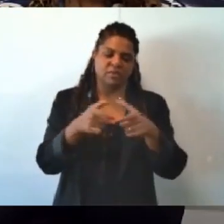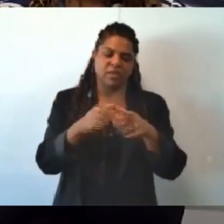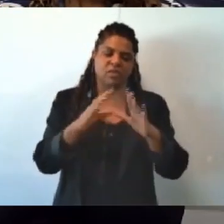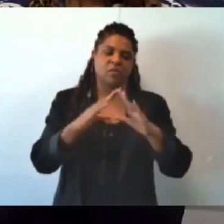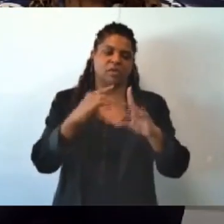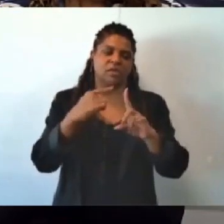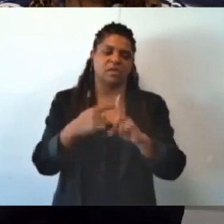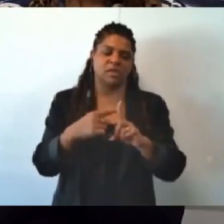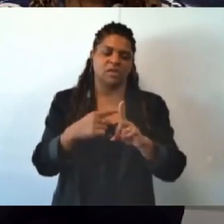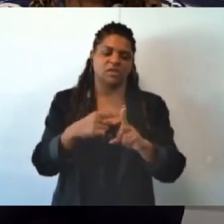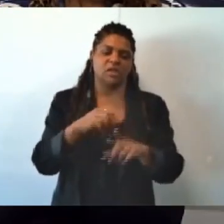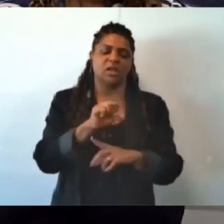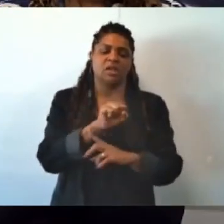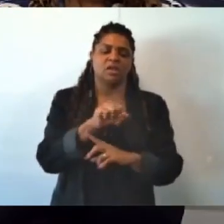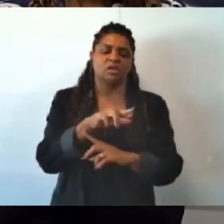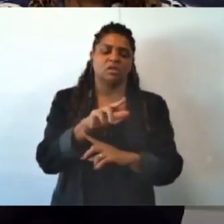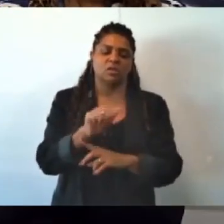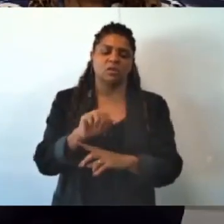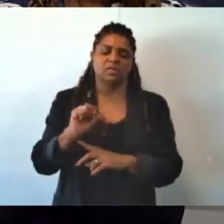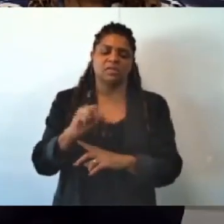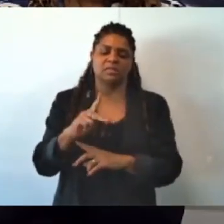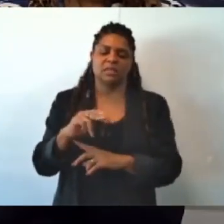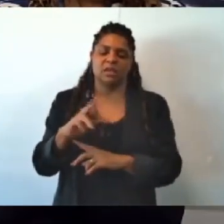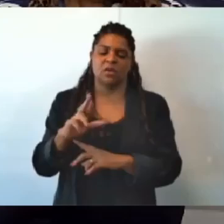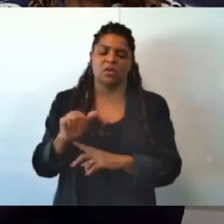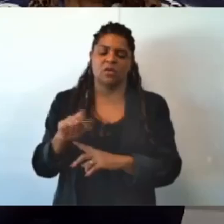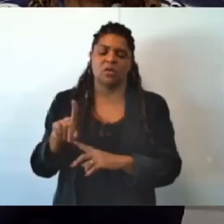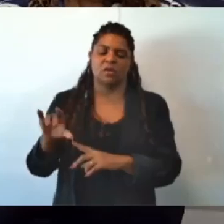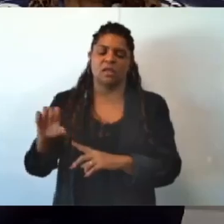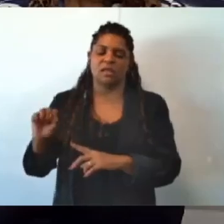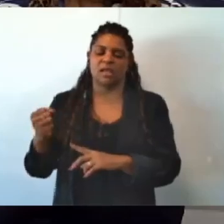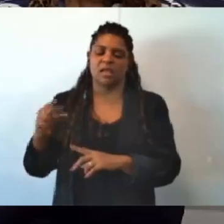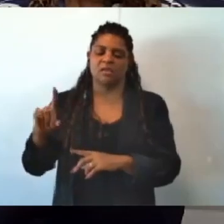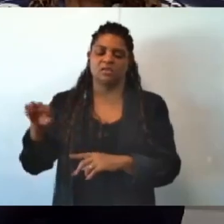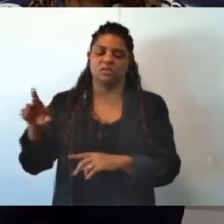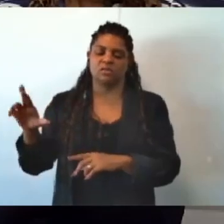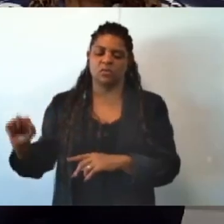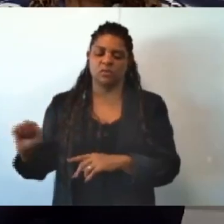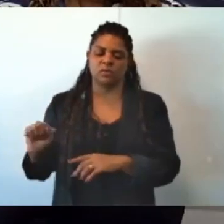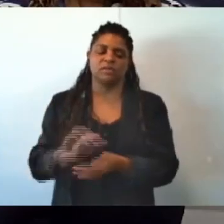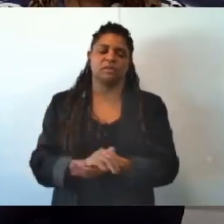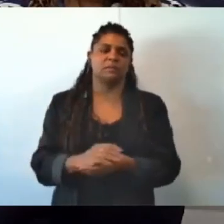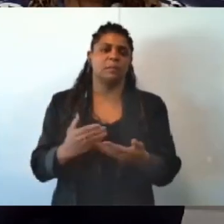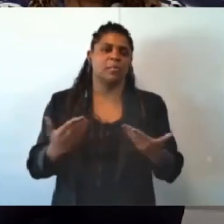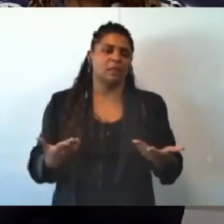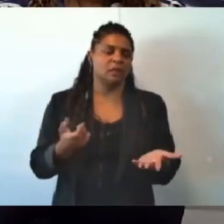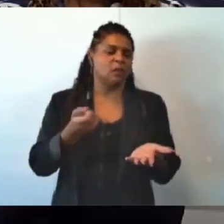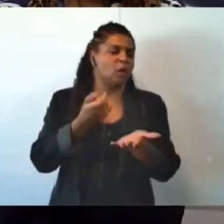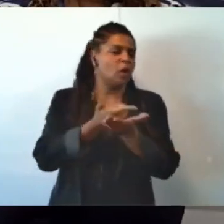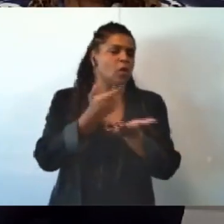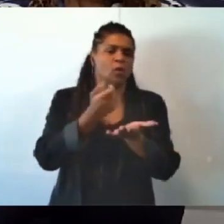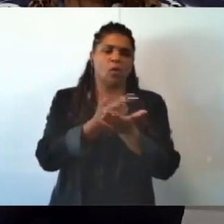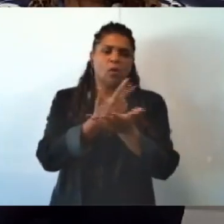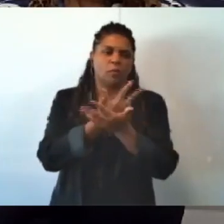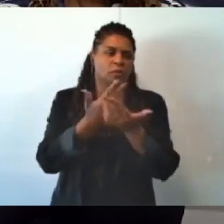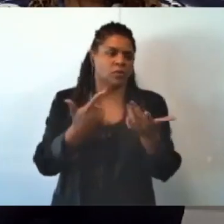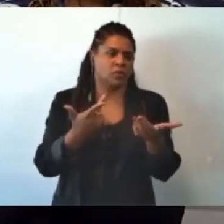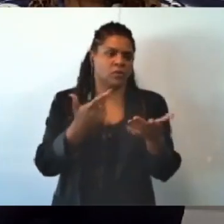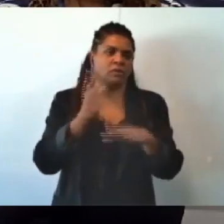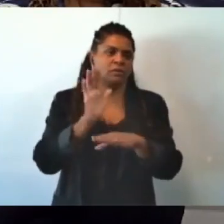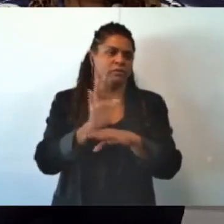Eu compro as coisas para ajudar na praça. Não peço nada à prefeitura, nada, nunca